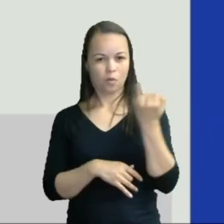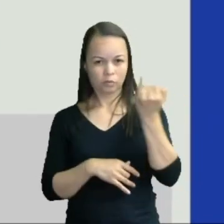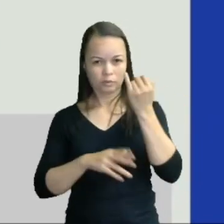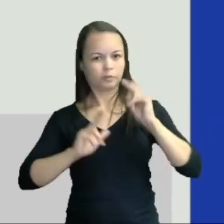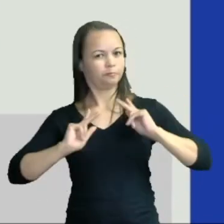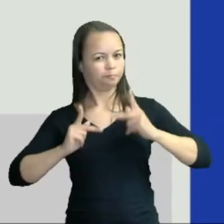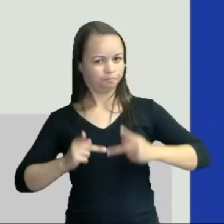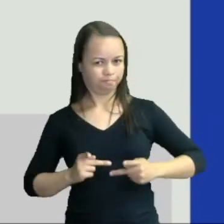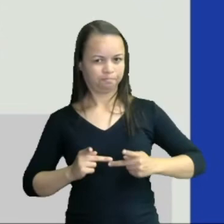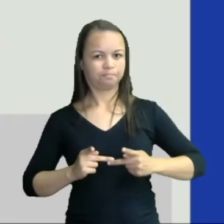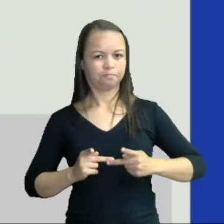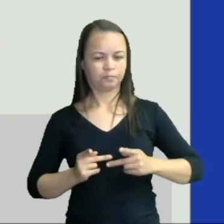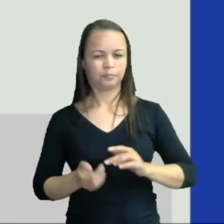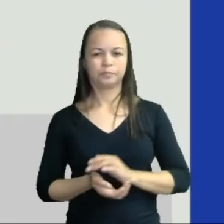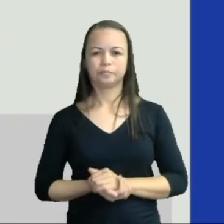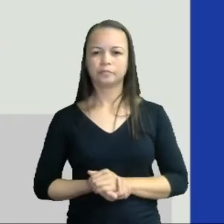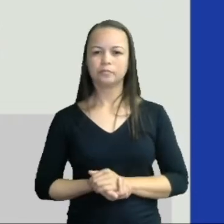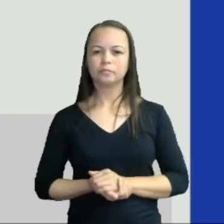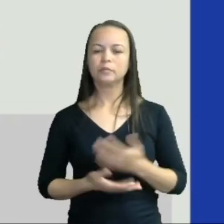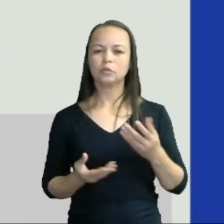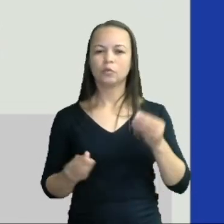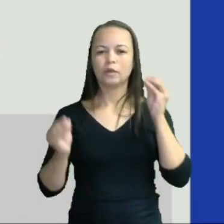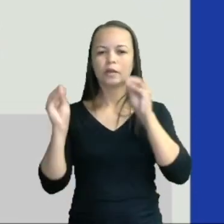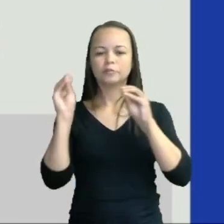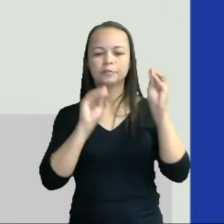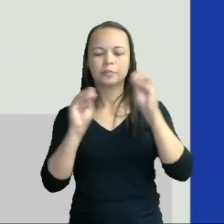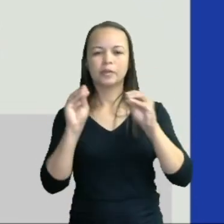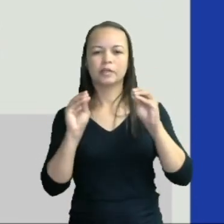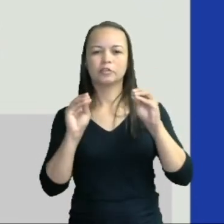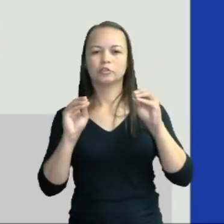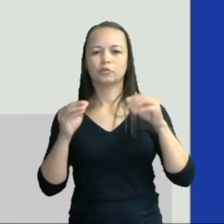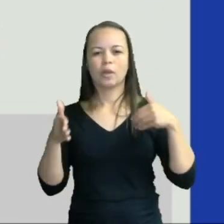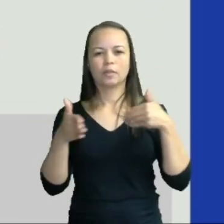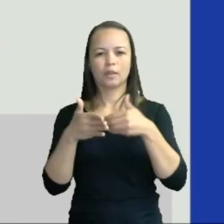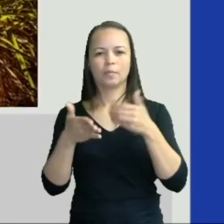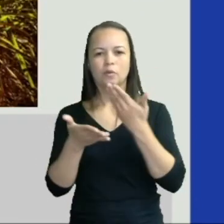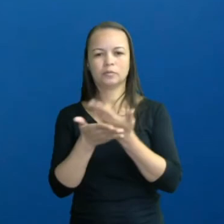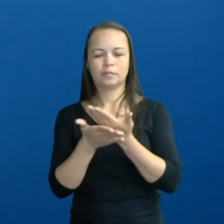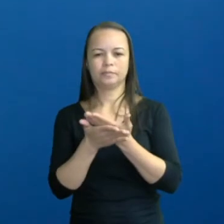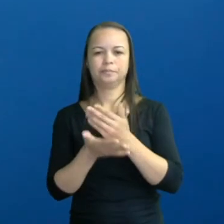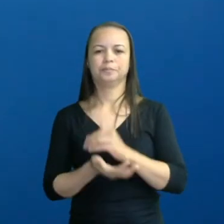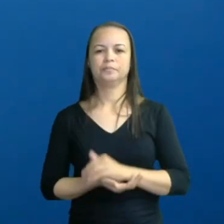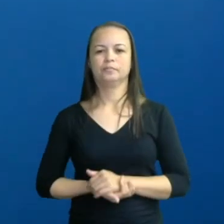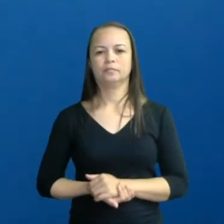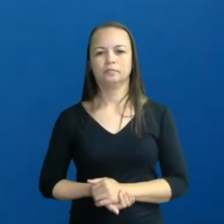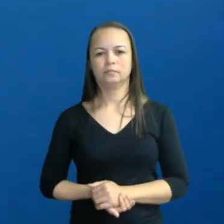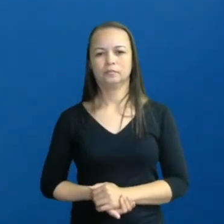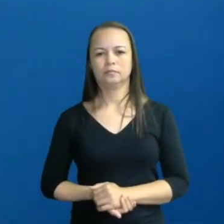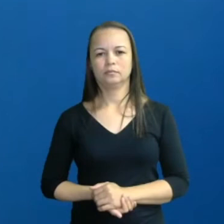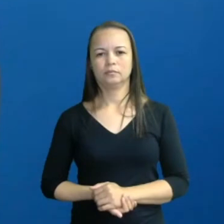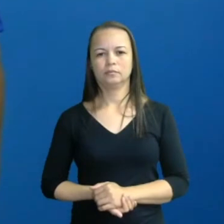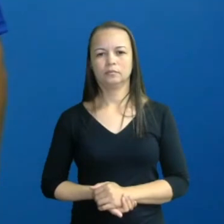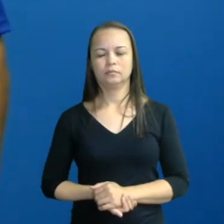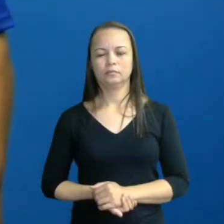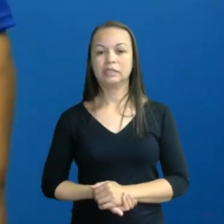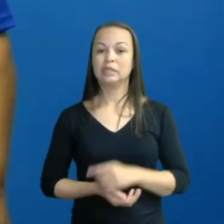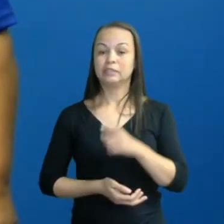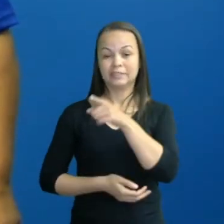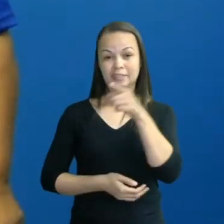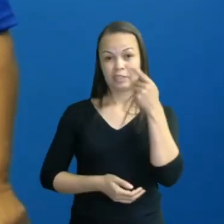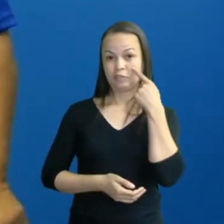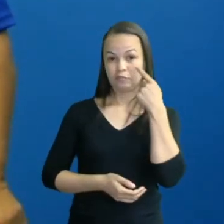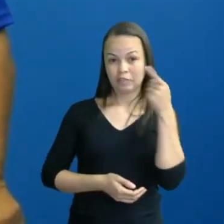os seres vivos? Um grande beijo e até a próxima aula. Vocês viram, pessoal,